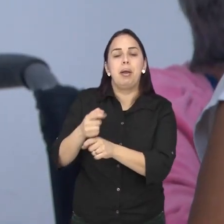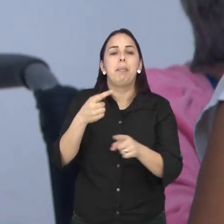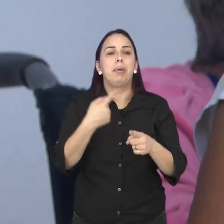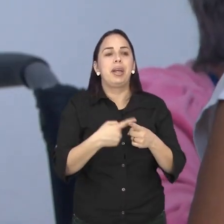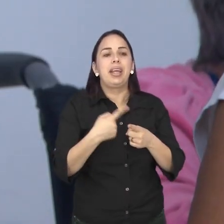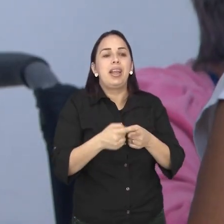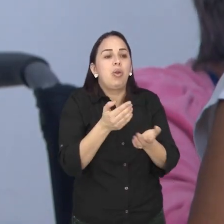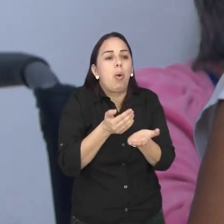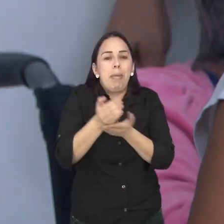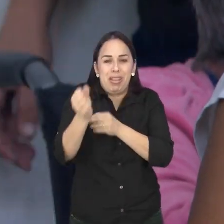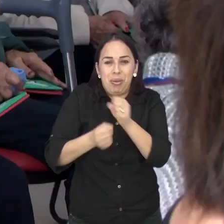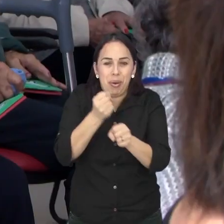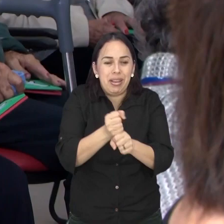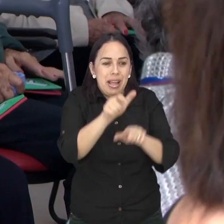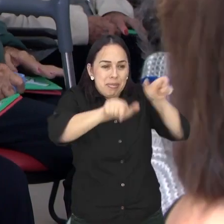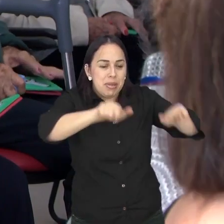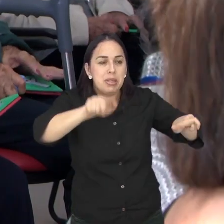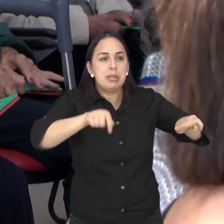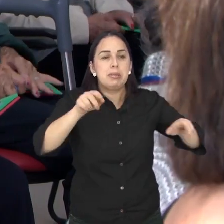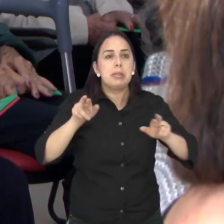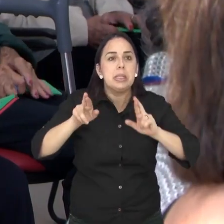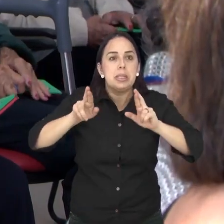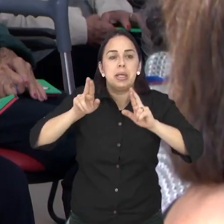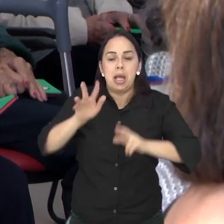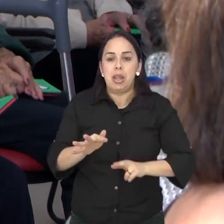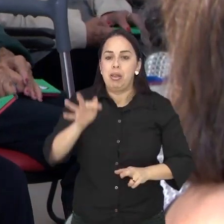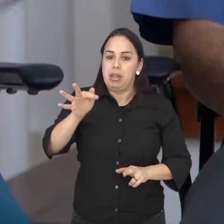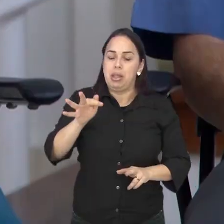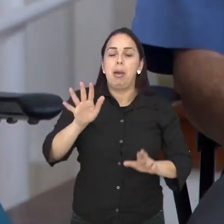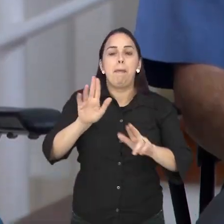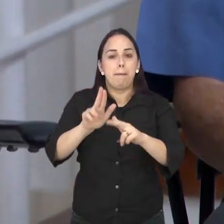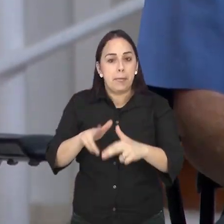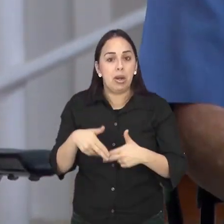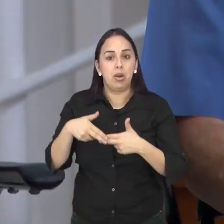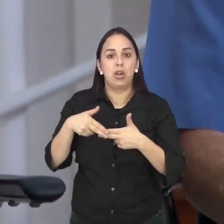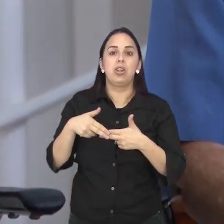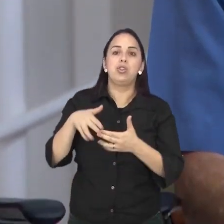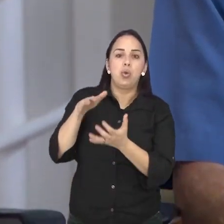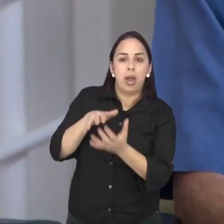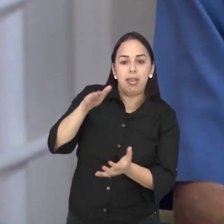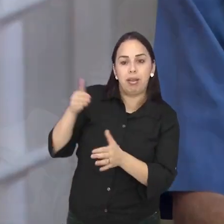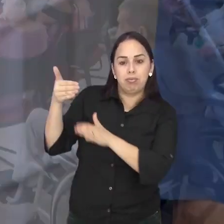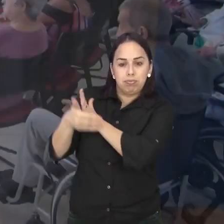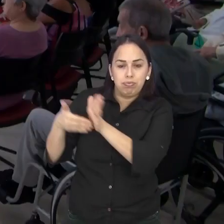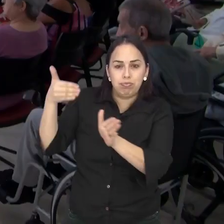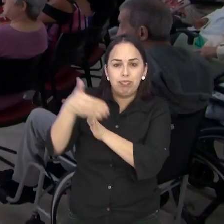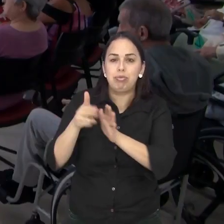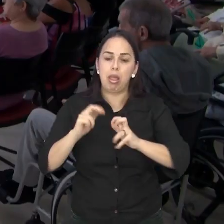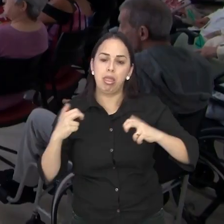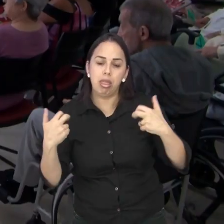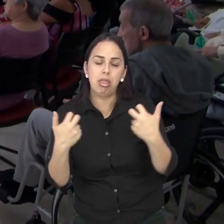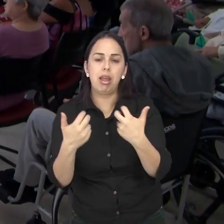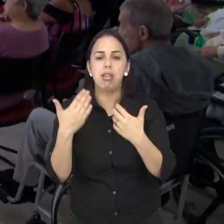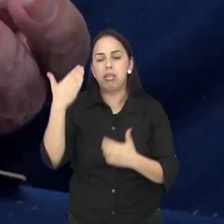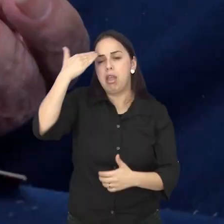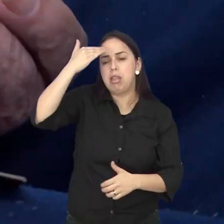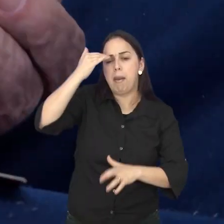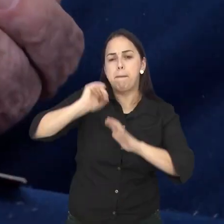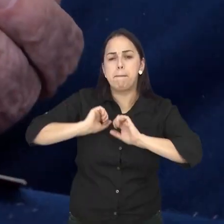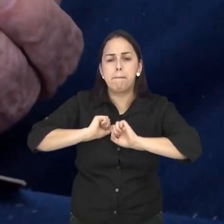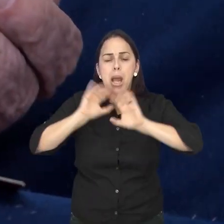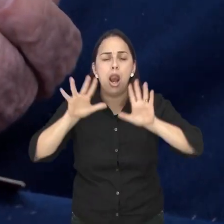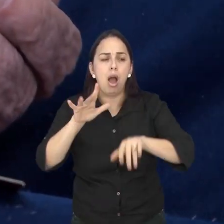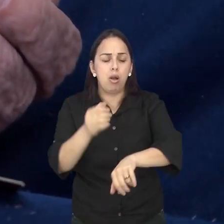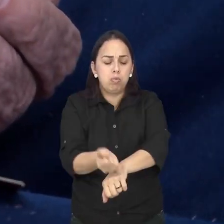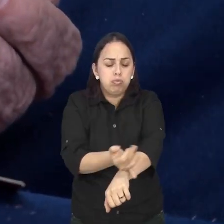pessoas refletem sobre a vida e as perspectivas para o futuro. Por isso, os idosos participam de rodas de conversa para